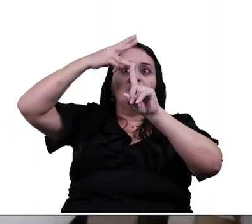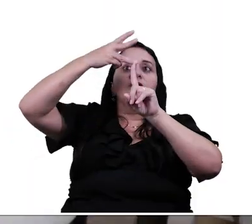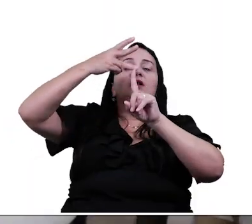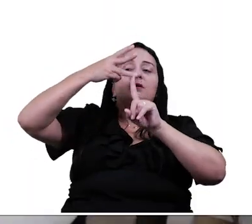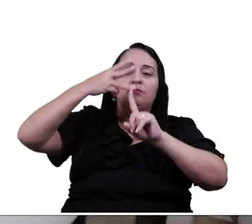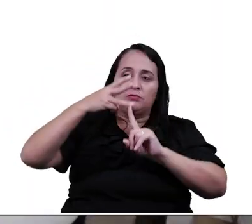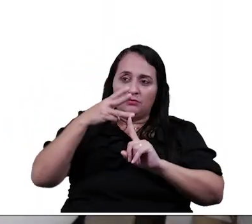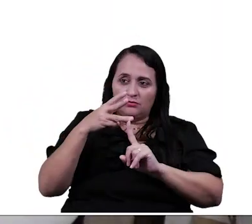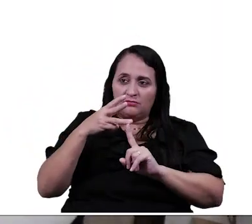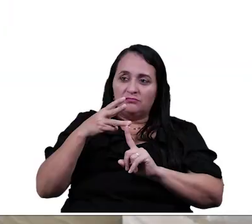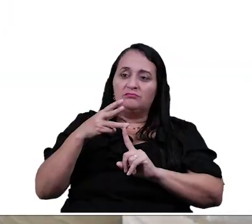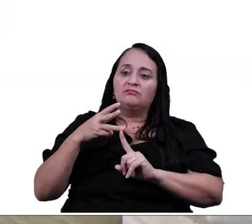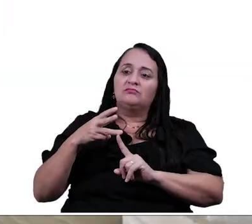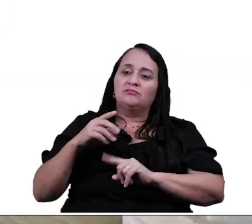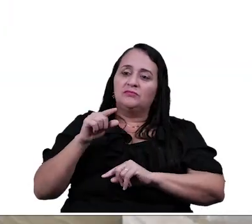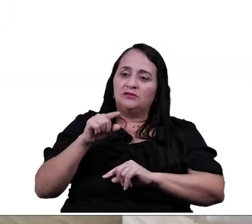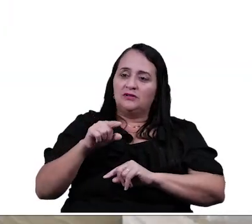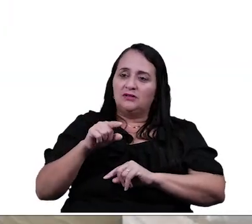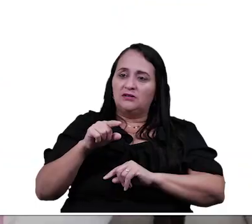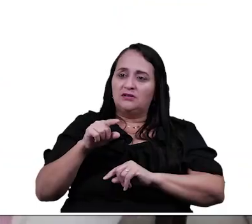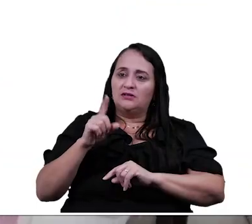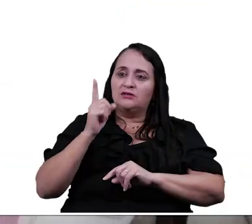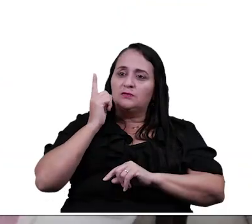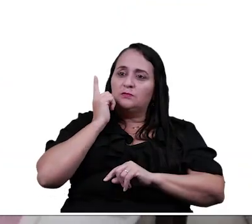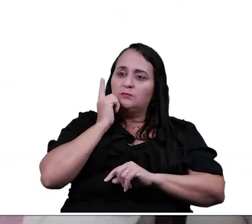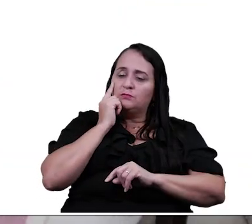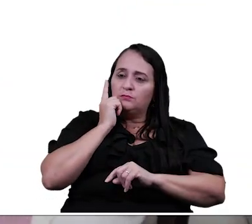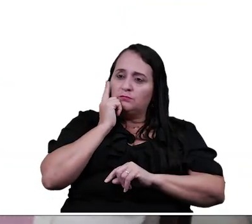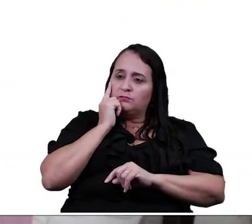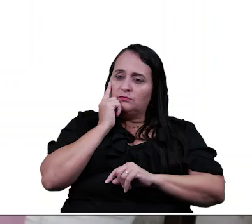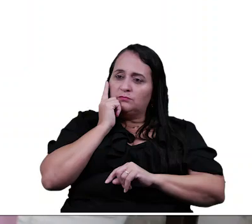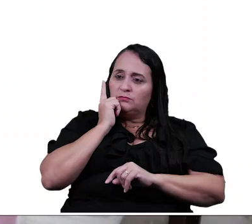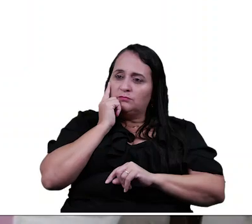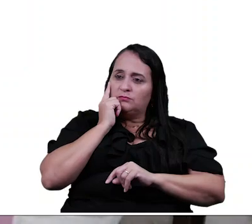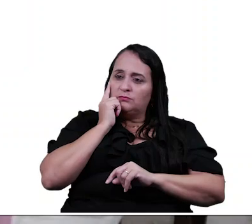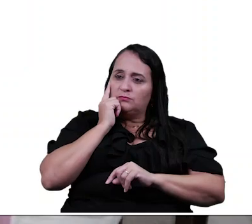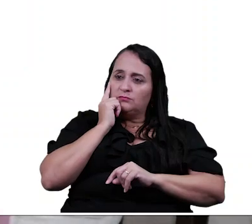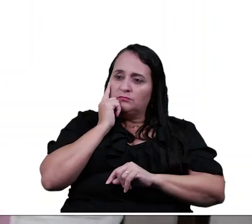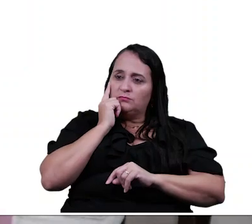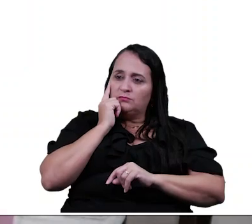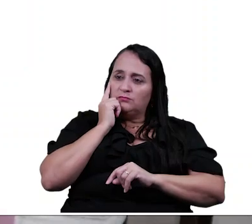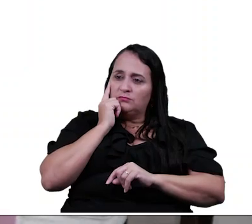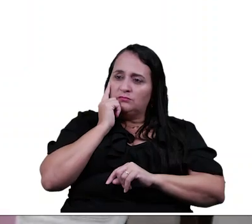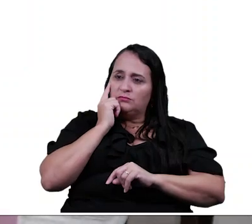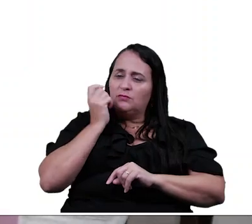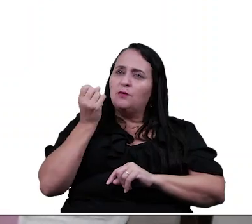O triplo? Isso. Quanto é?